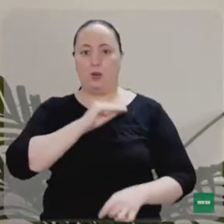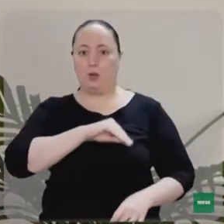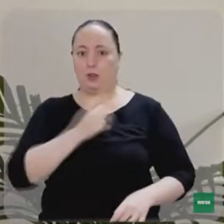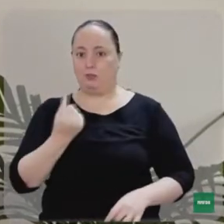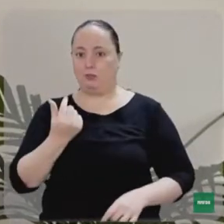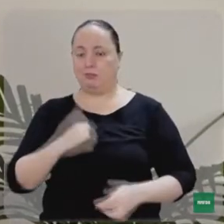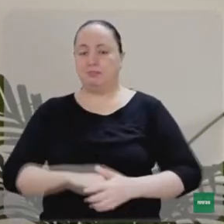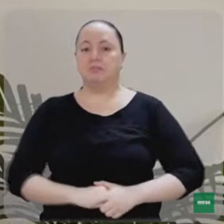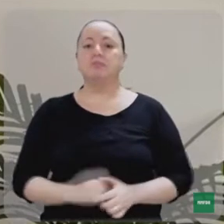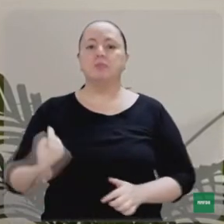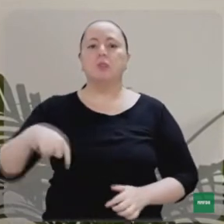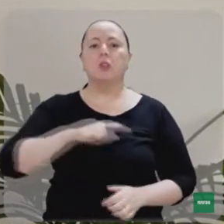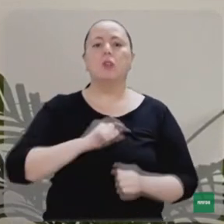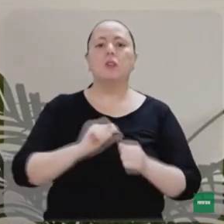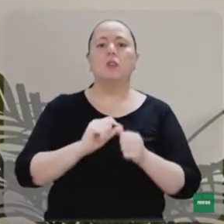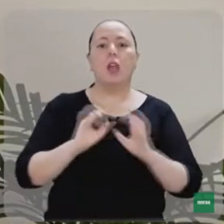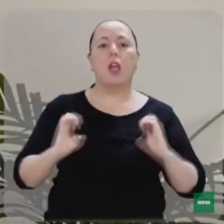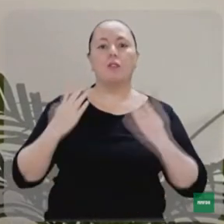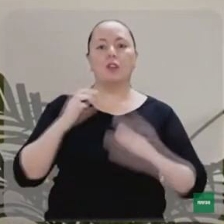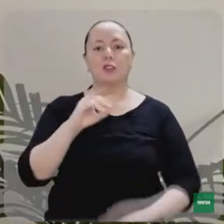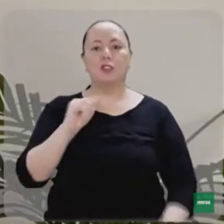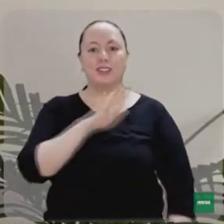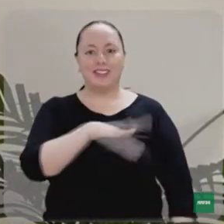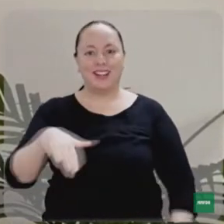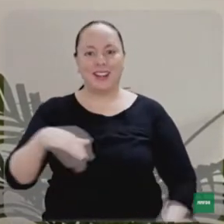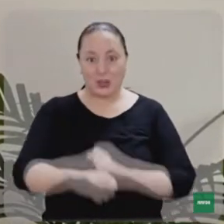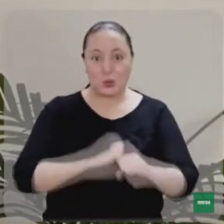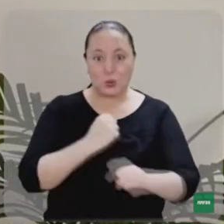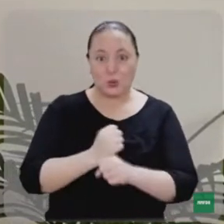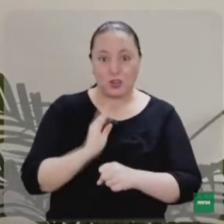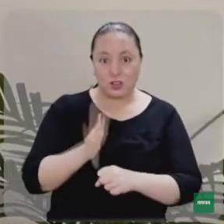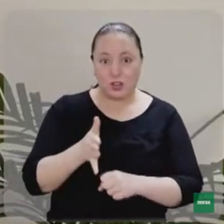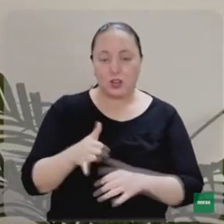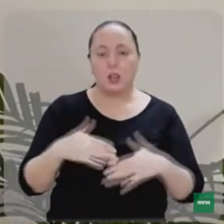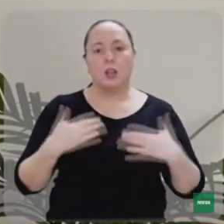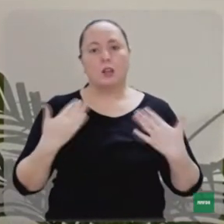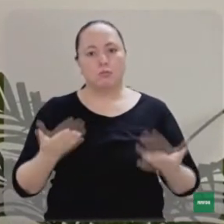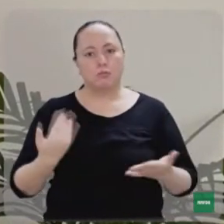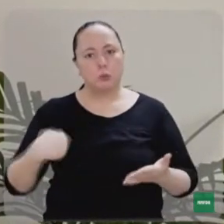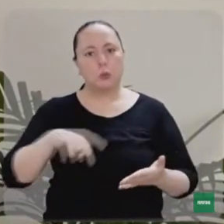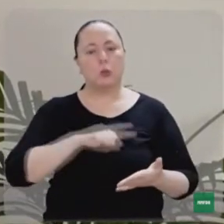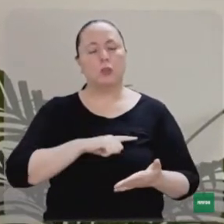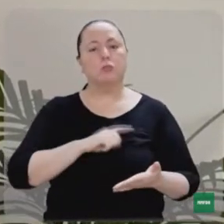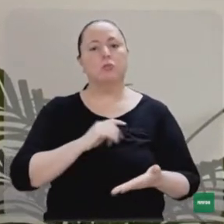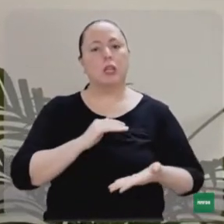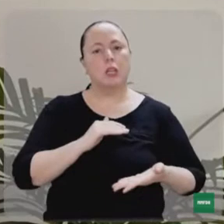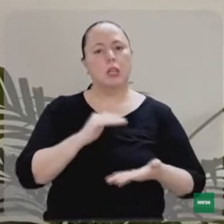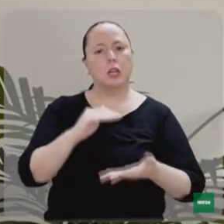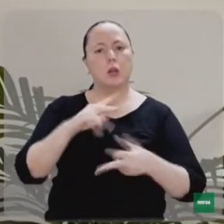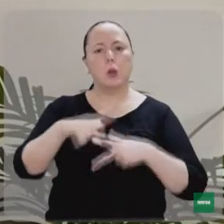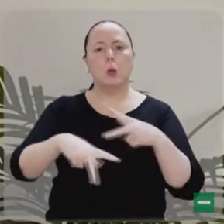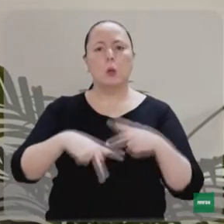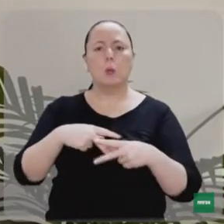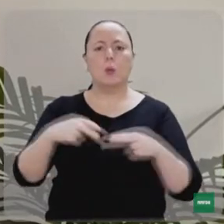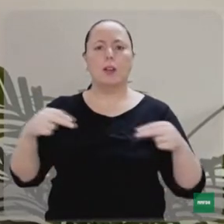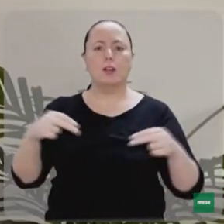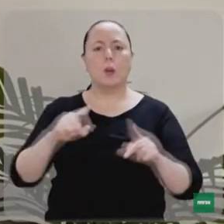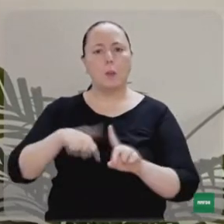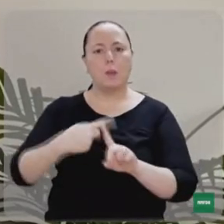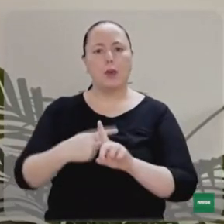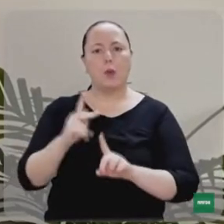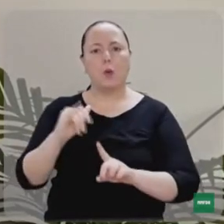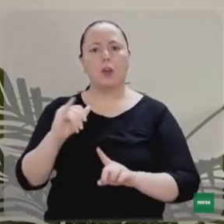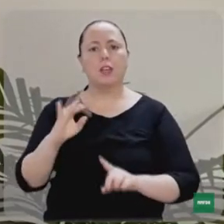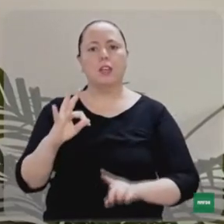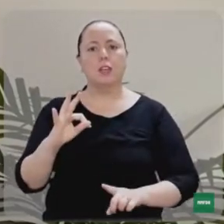questão financeira. E nós fazemos um evento do Dia da Criança todo ano e passamos a entregar um presente e